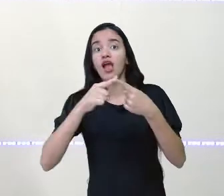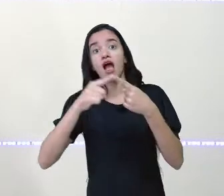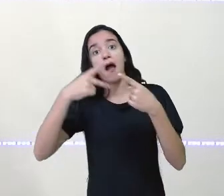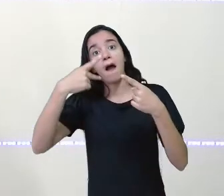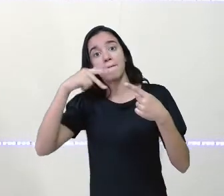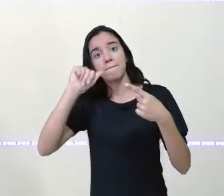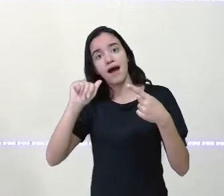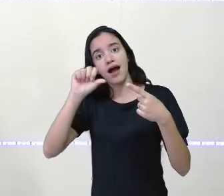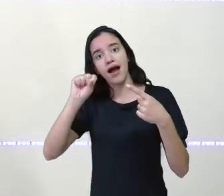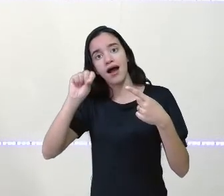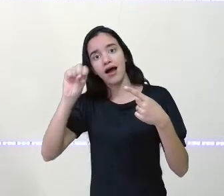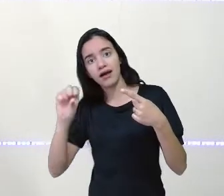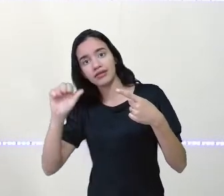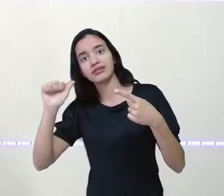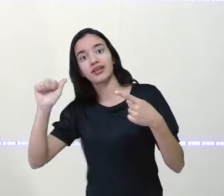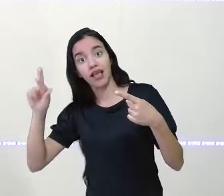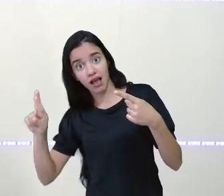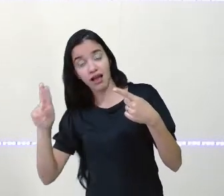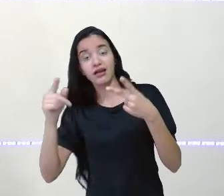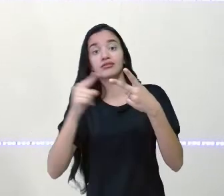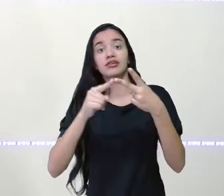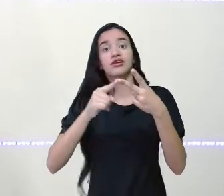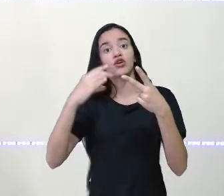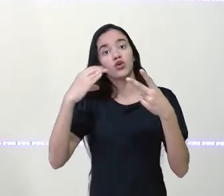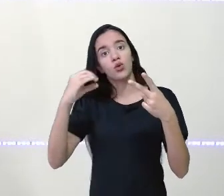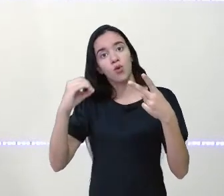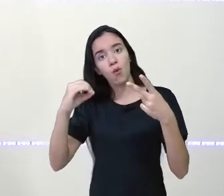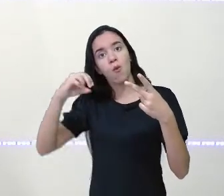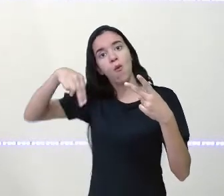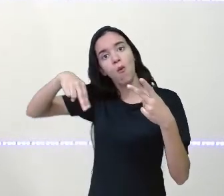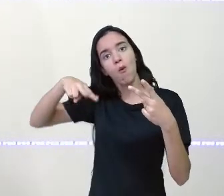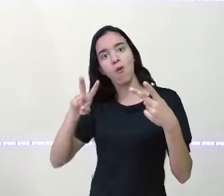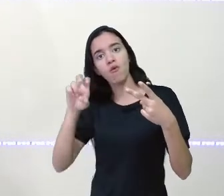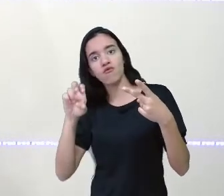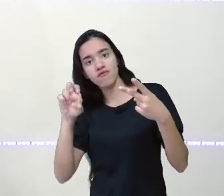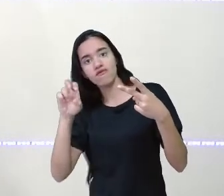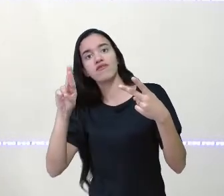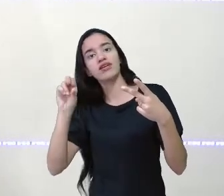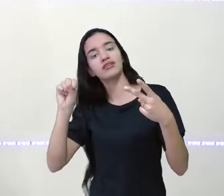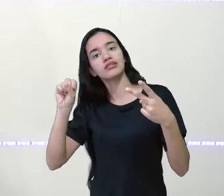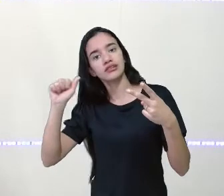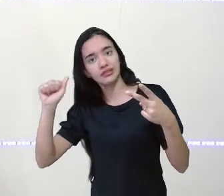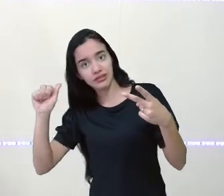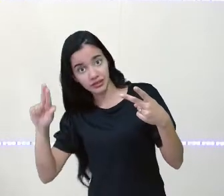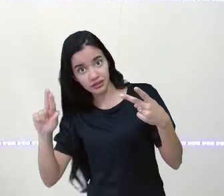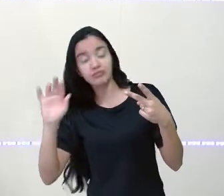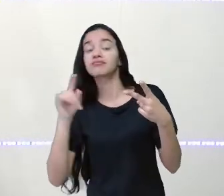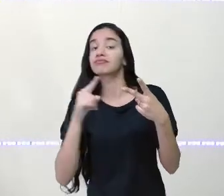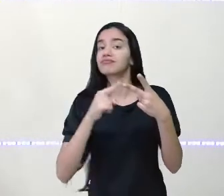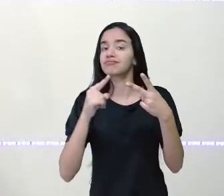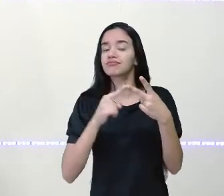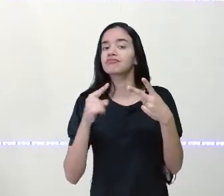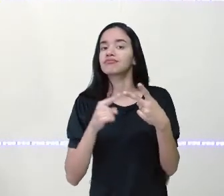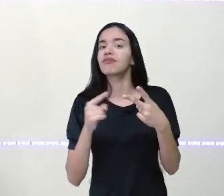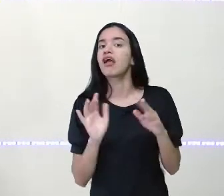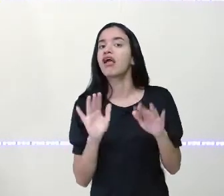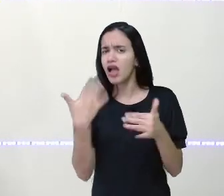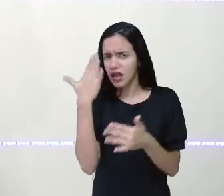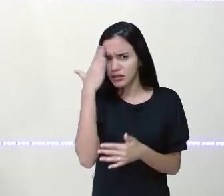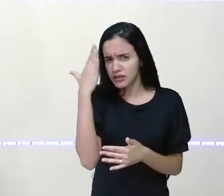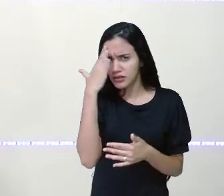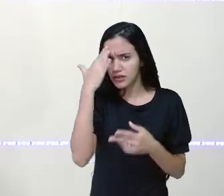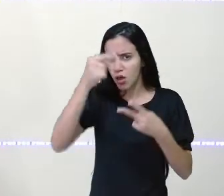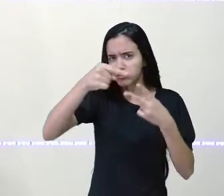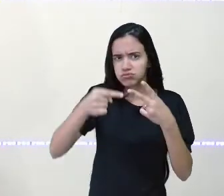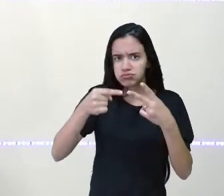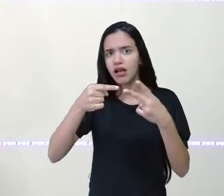Passear e conversar. Isso mesmo, tenho certeza que você aí em casa está respondendo tudo. Então, gente, entenderam